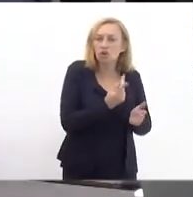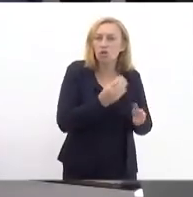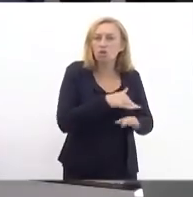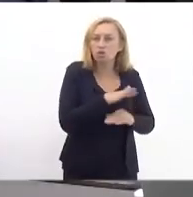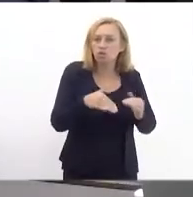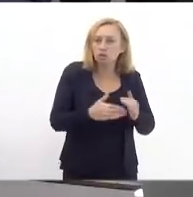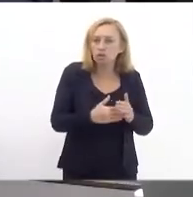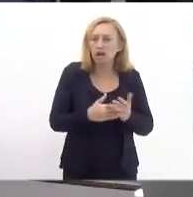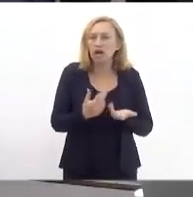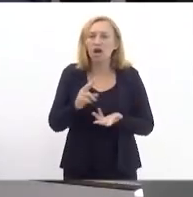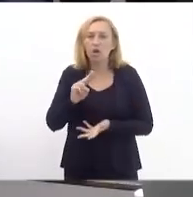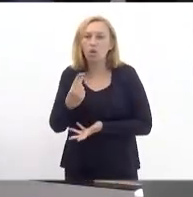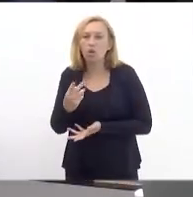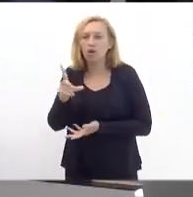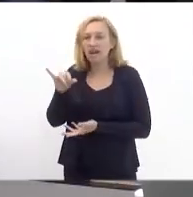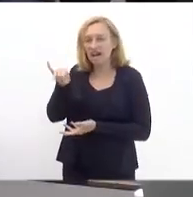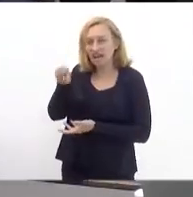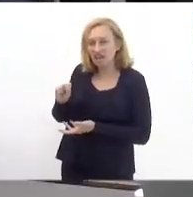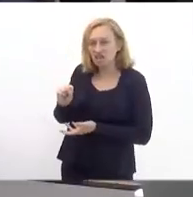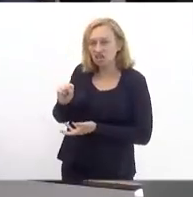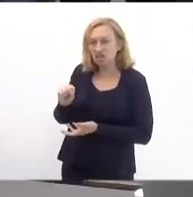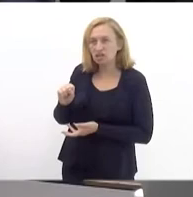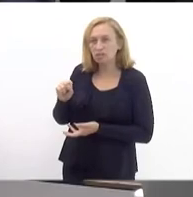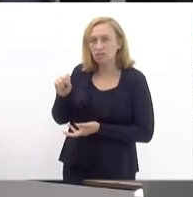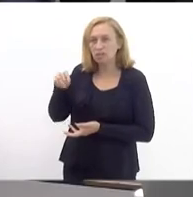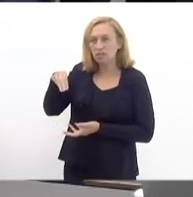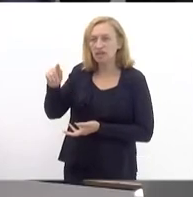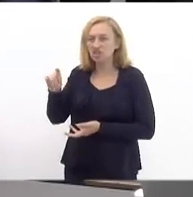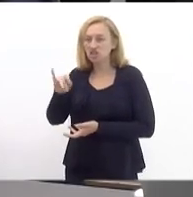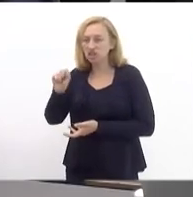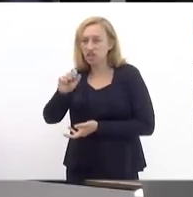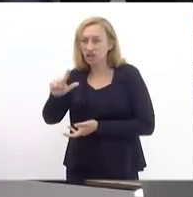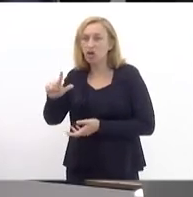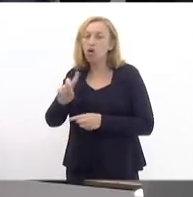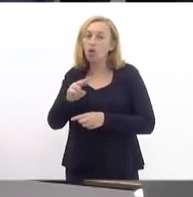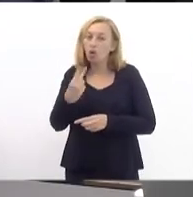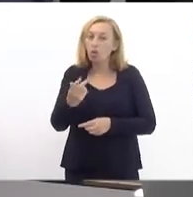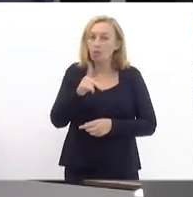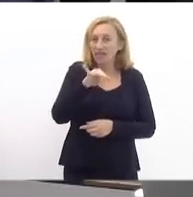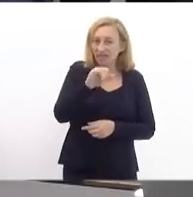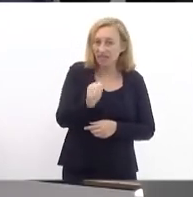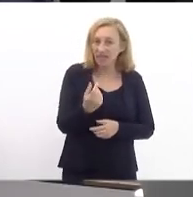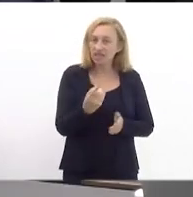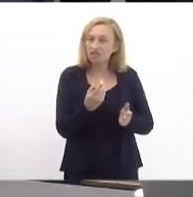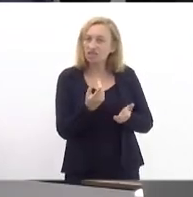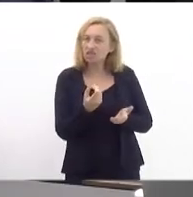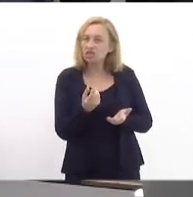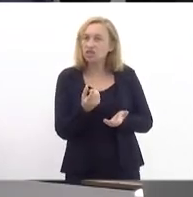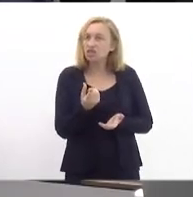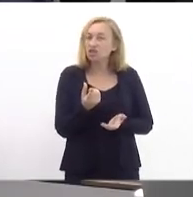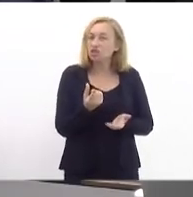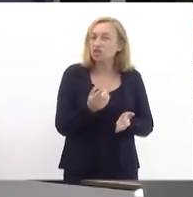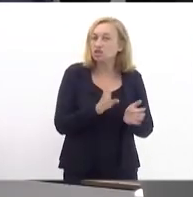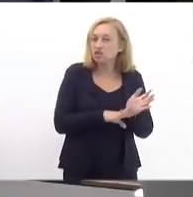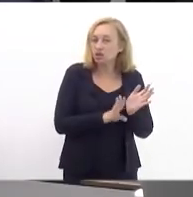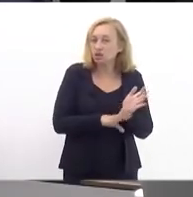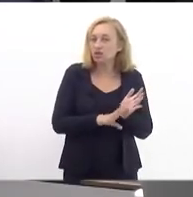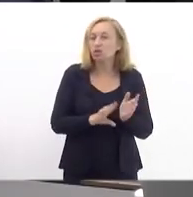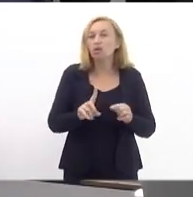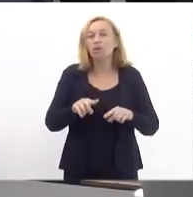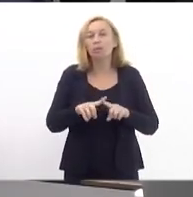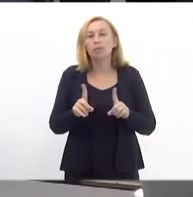caixa descontado, seja por fluxo de caixa marginal, ou até mesmo planilha de custos. Mas o pleito